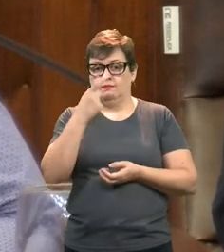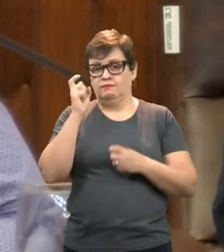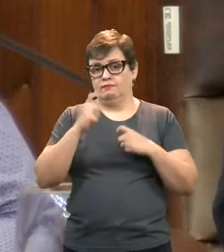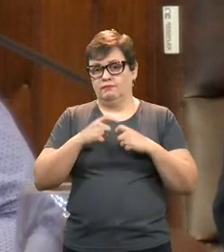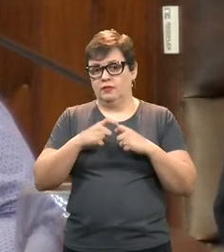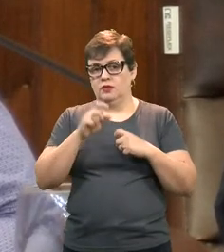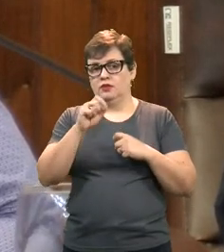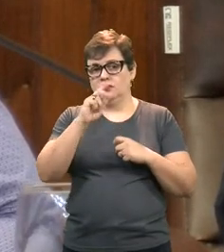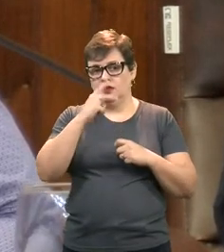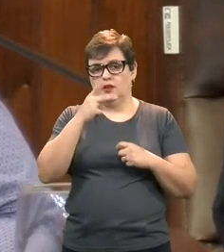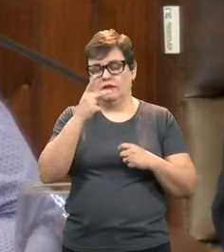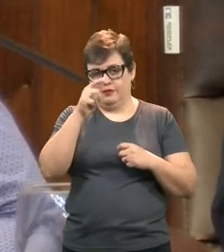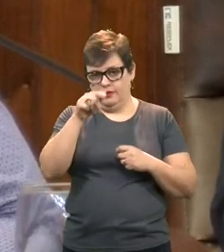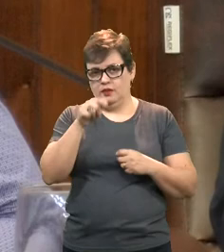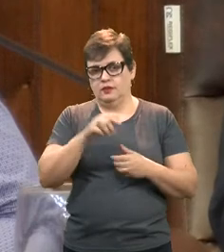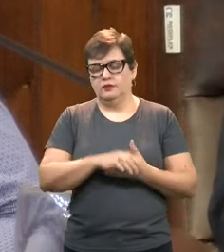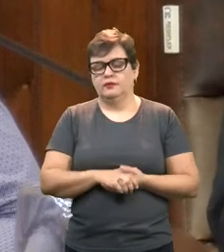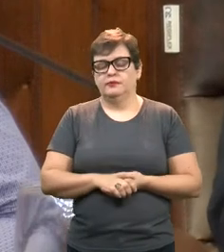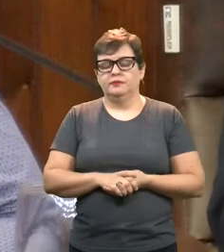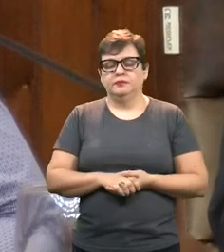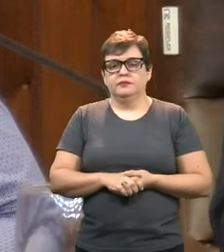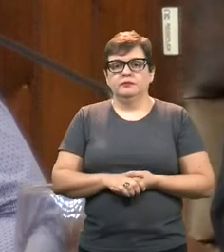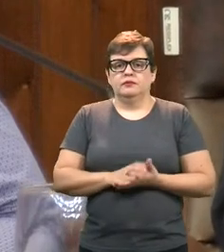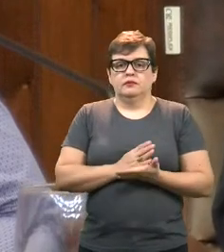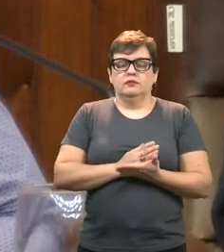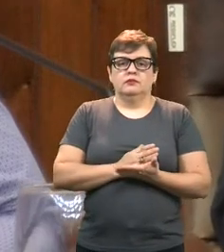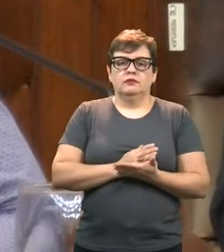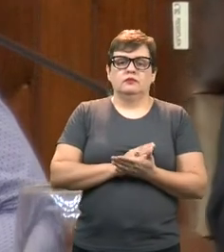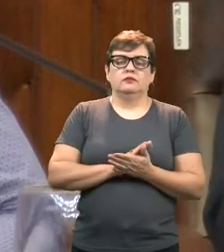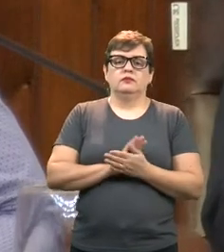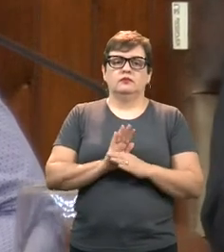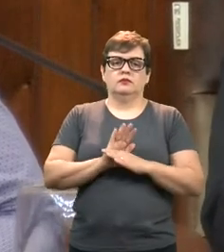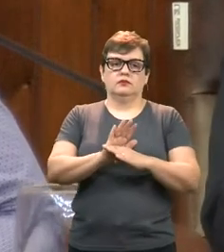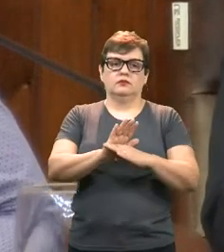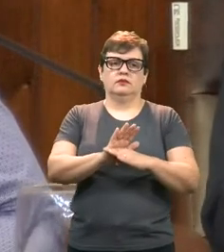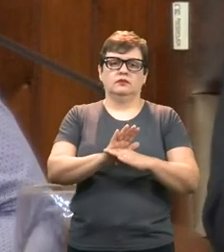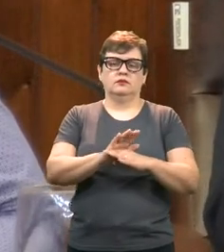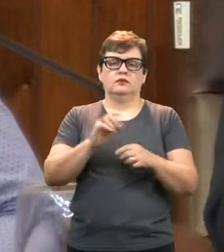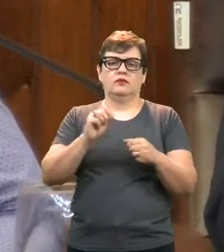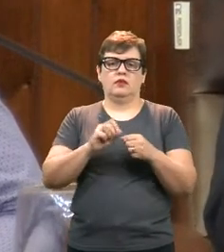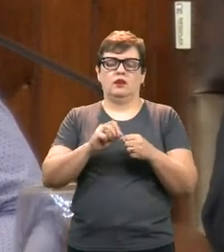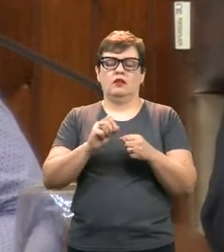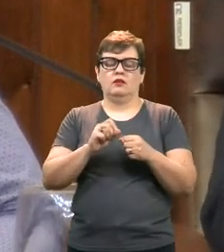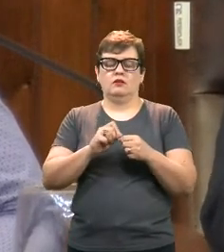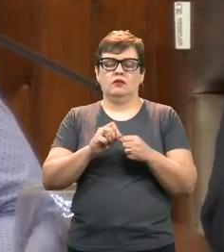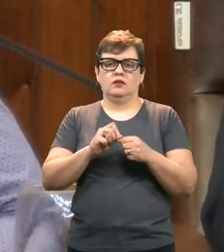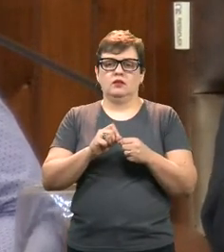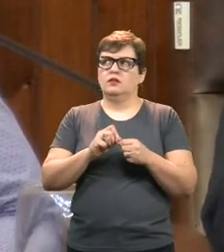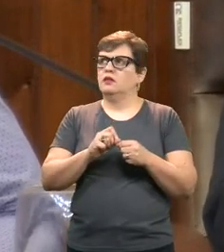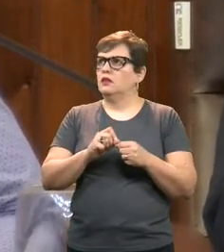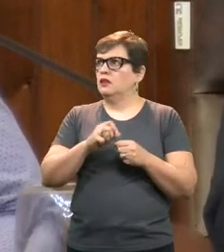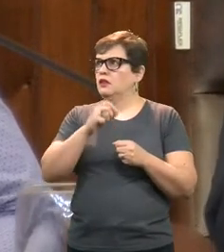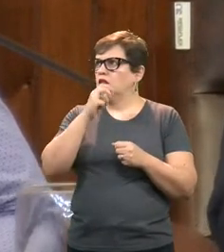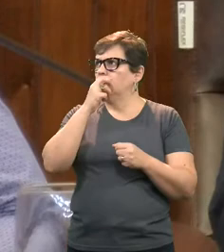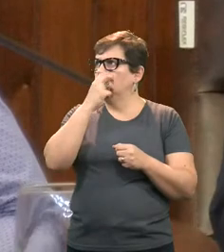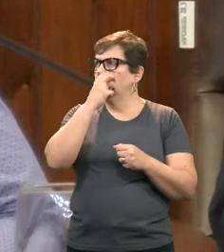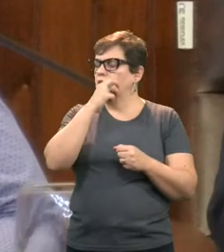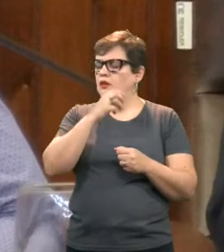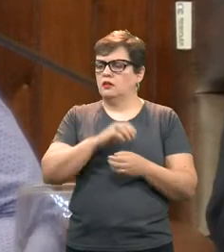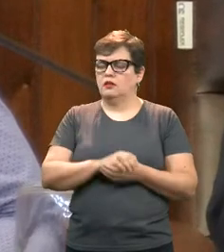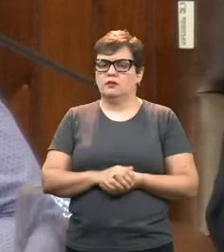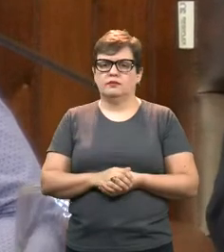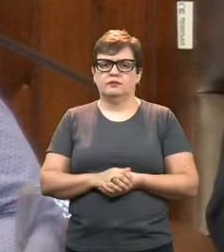o Instituto do Cérebro da Universidade Federal do Rio Grande do Norte. Um